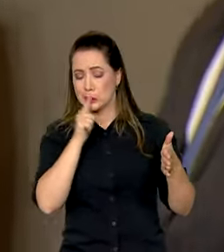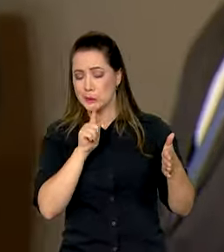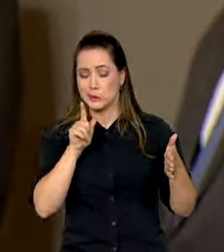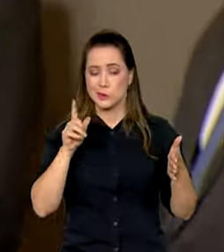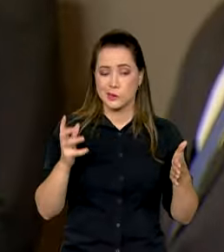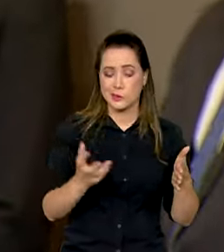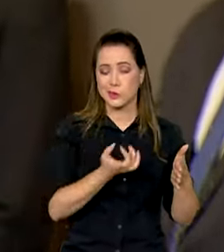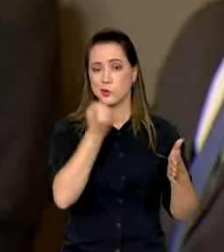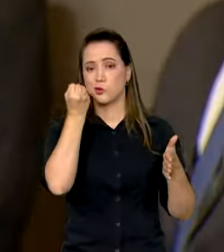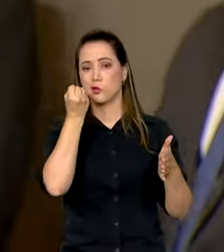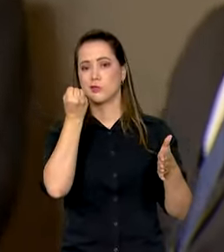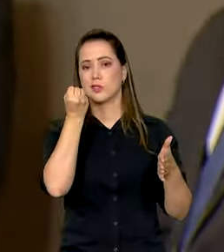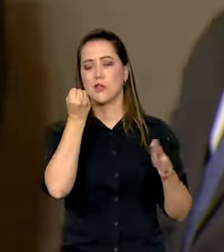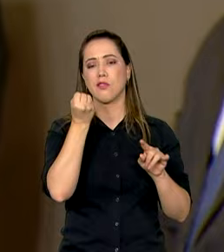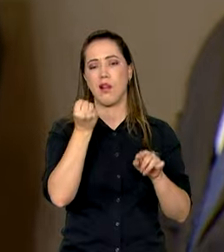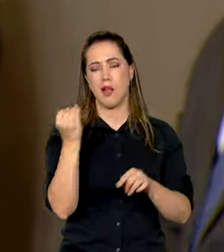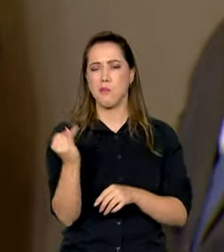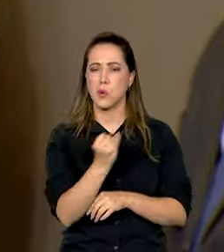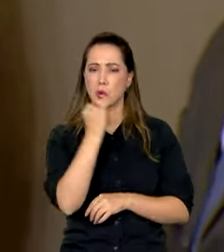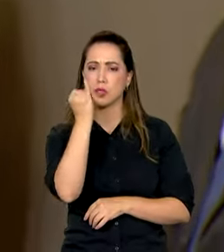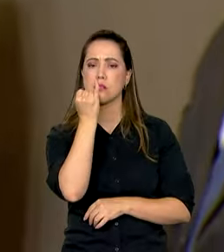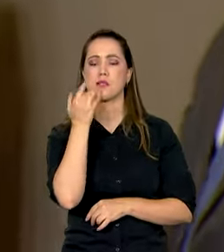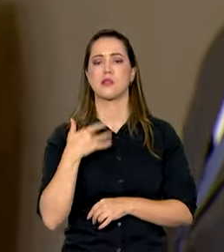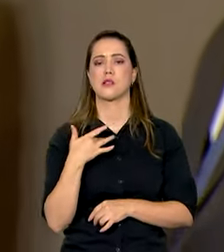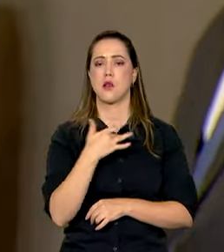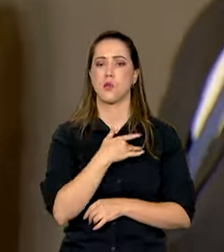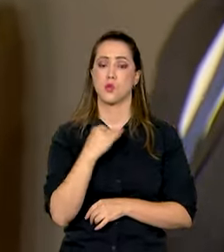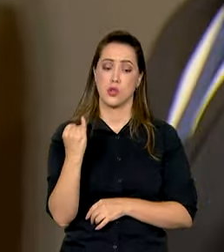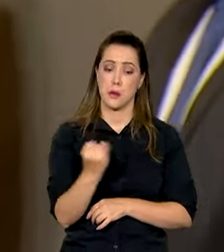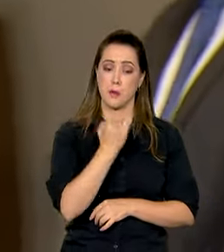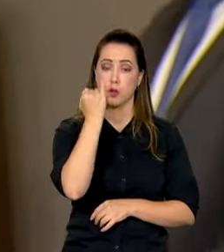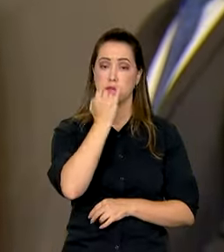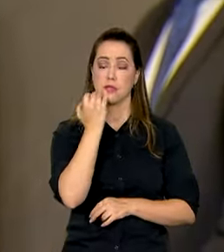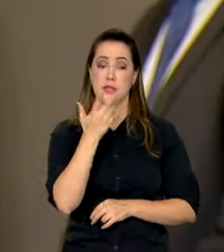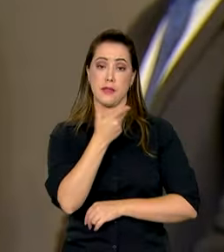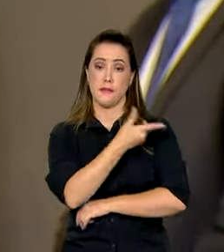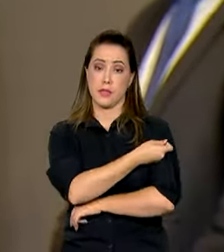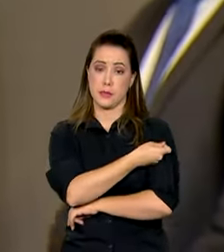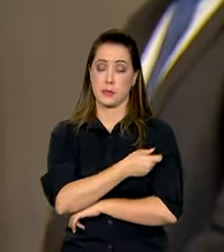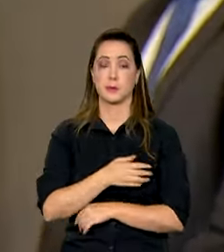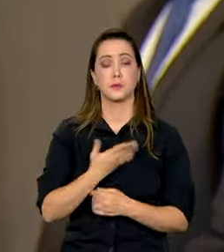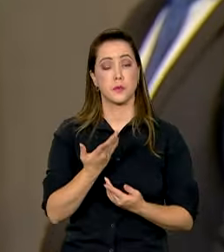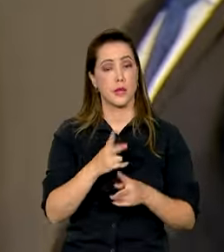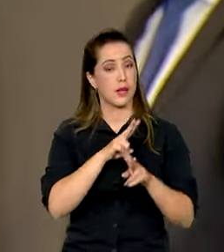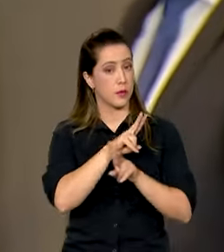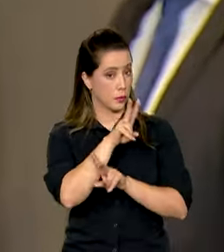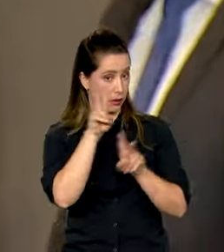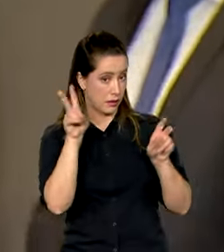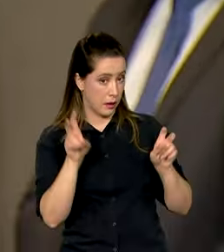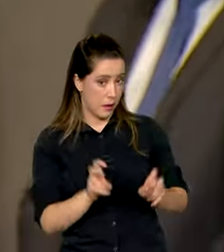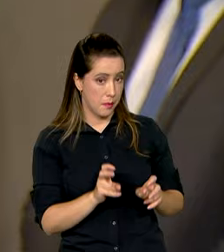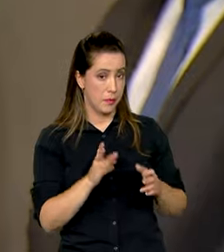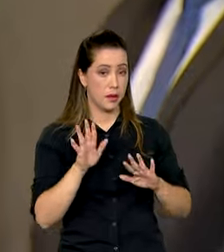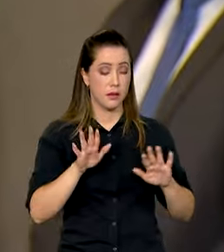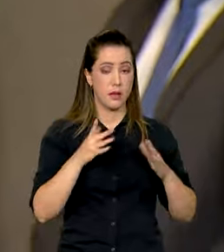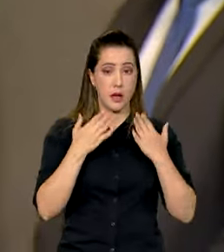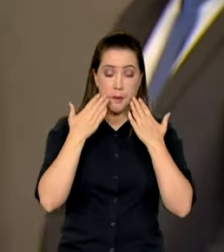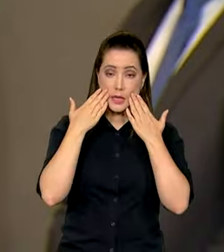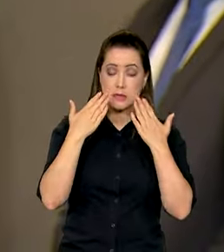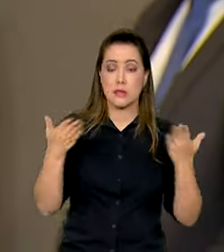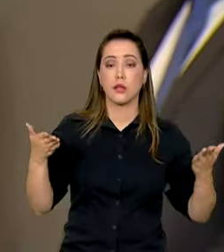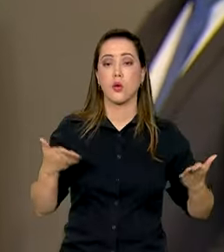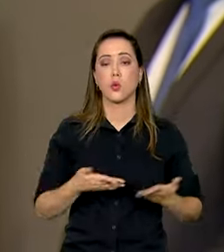resgatar a importância da saúde pública, a importância da vacinação. E aí a questão que acho que aparece é,